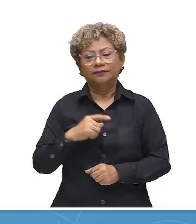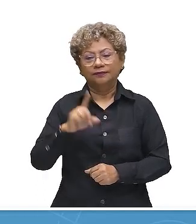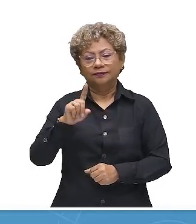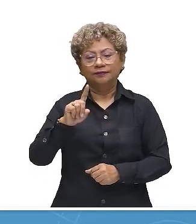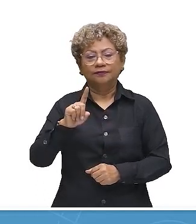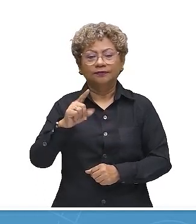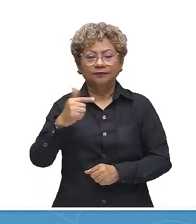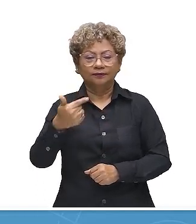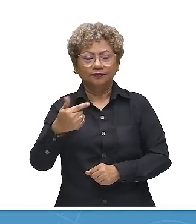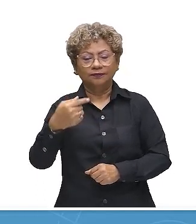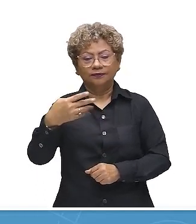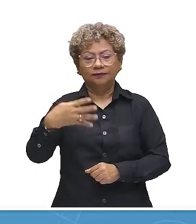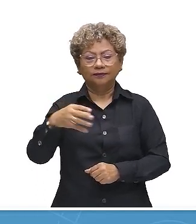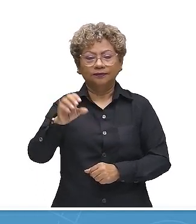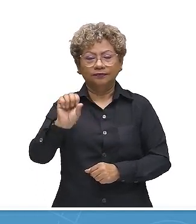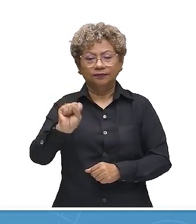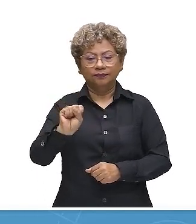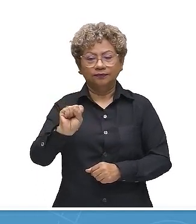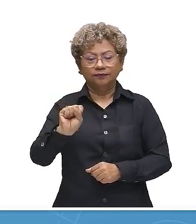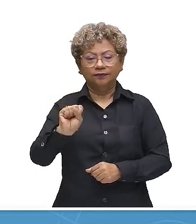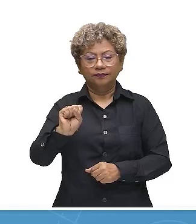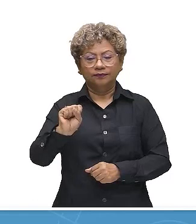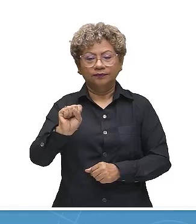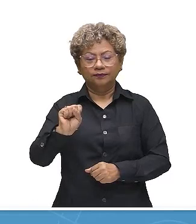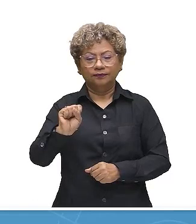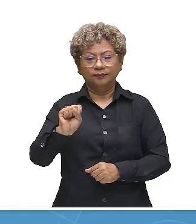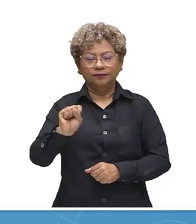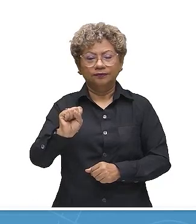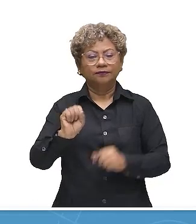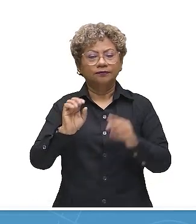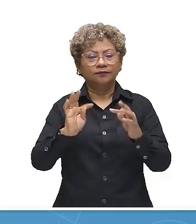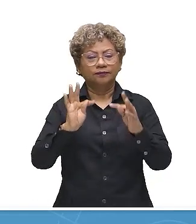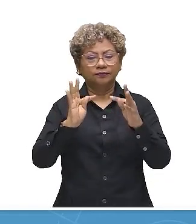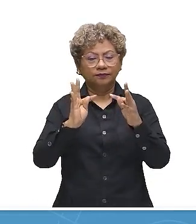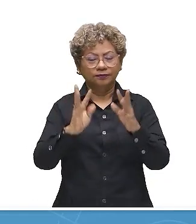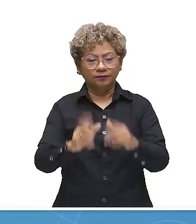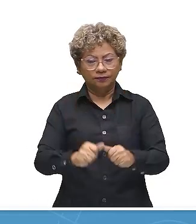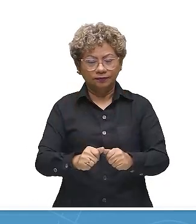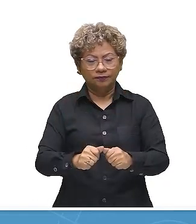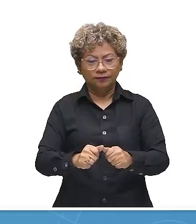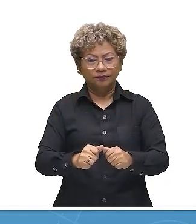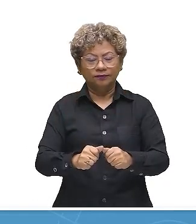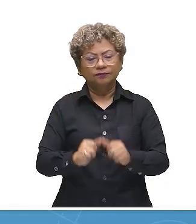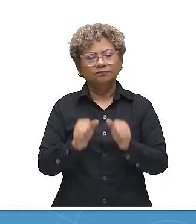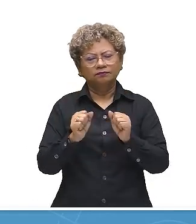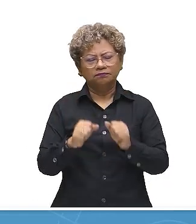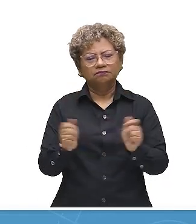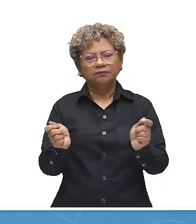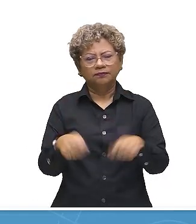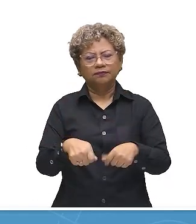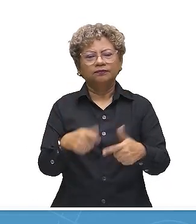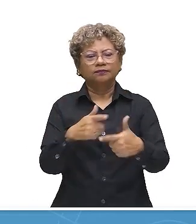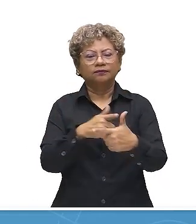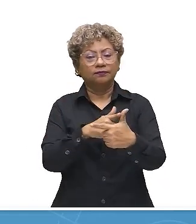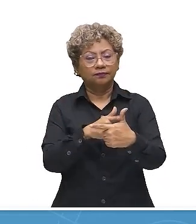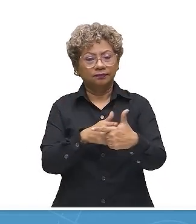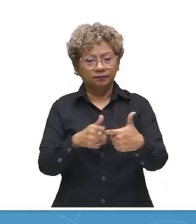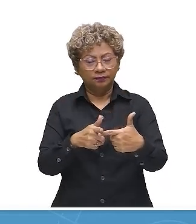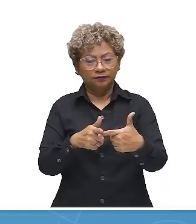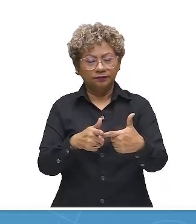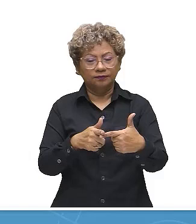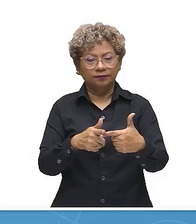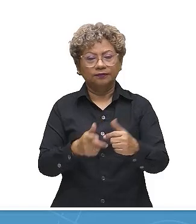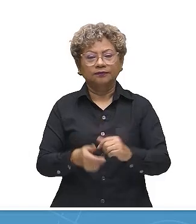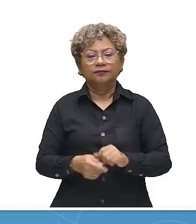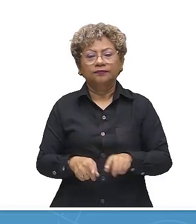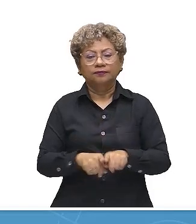2, o 4 e o 8, né? Todos eles são tanto do 8 quanto do 16. Mas